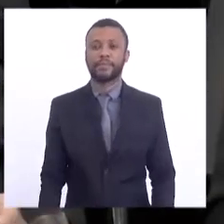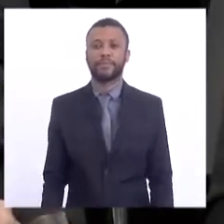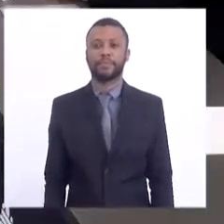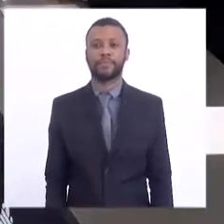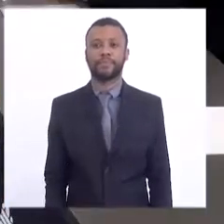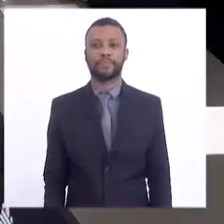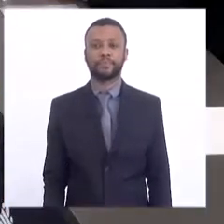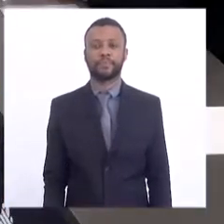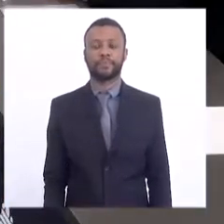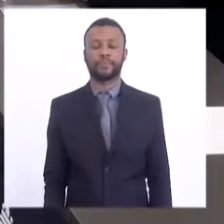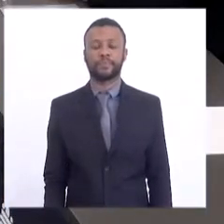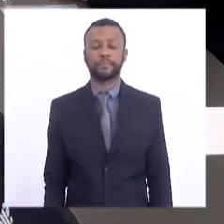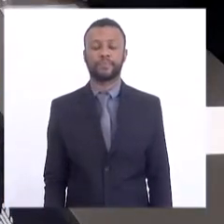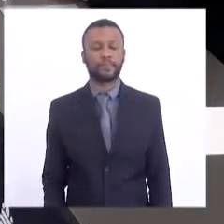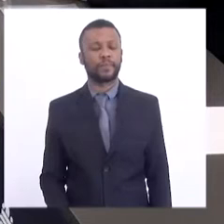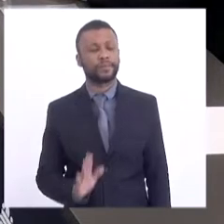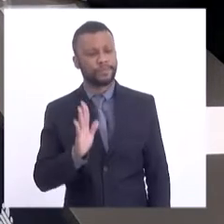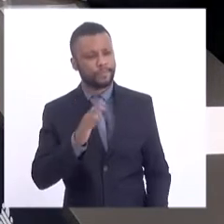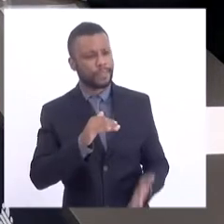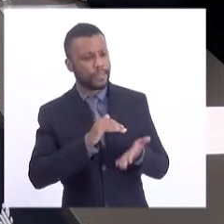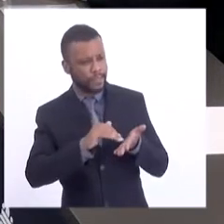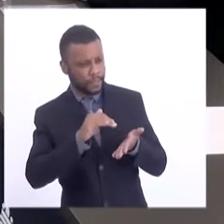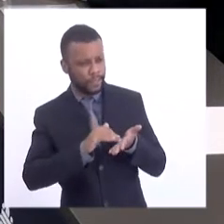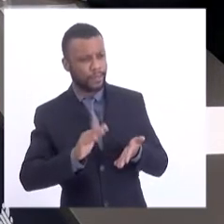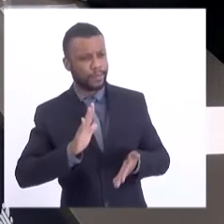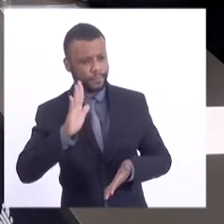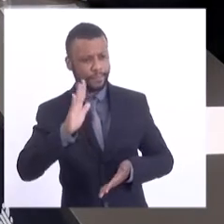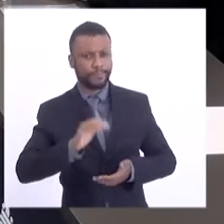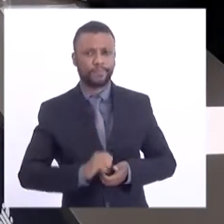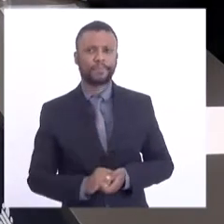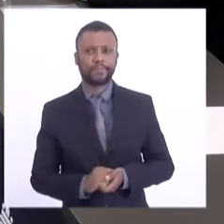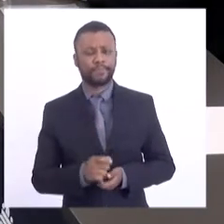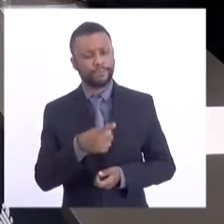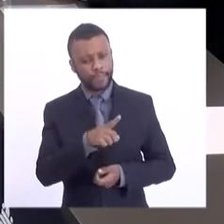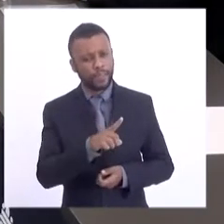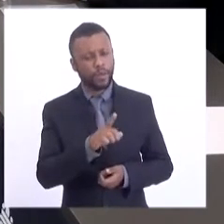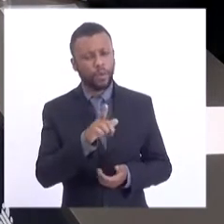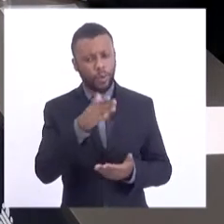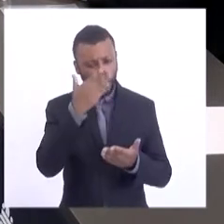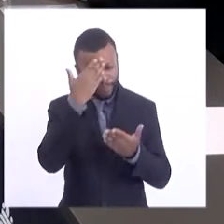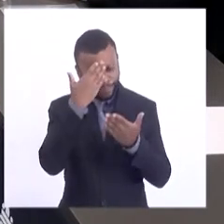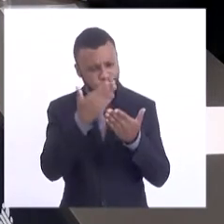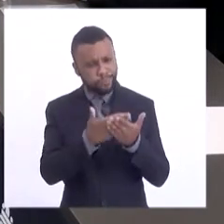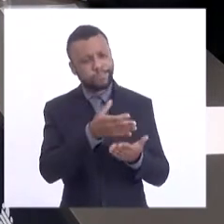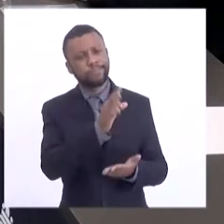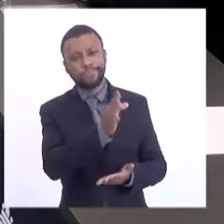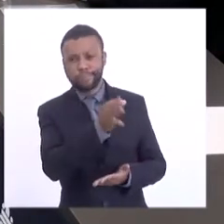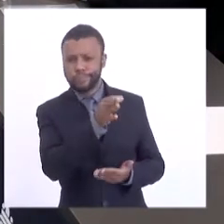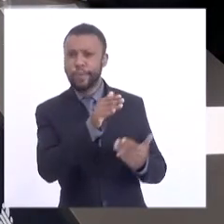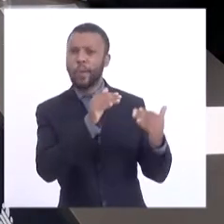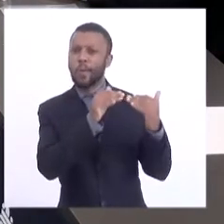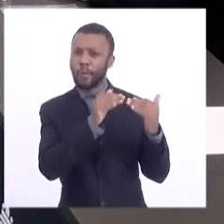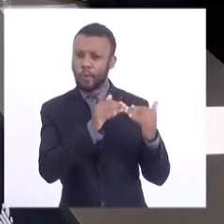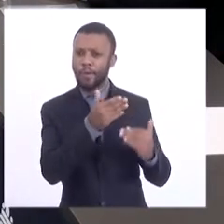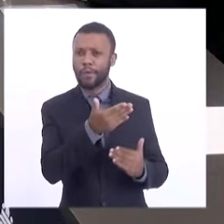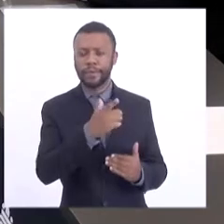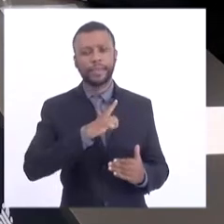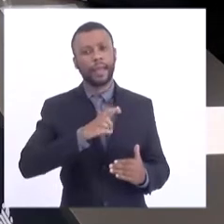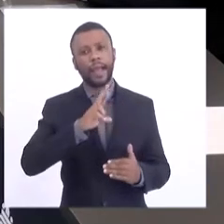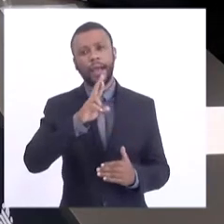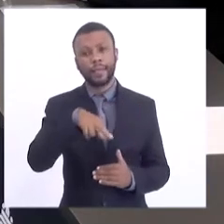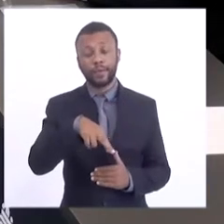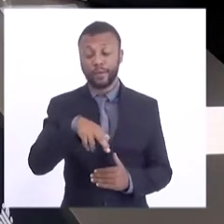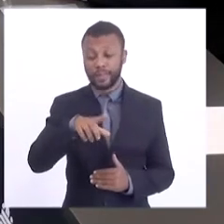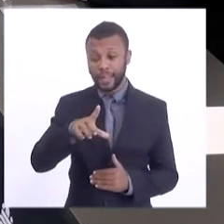o secretário mas não só tem razão Quando o senhor fala na